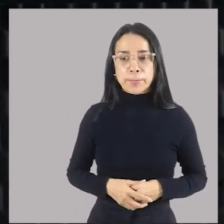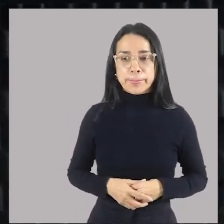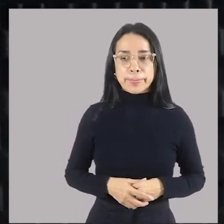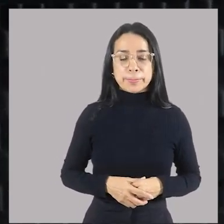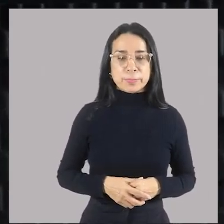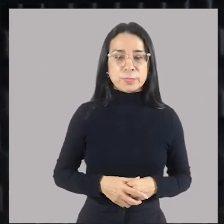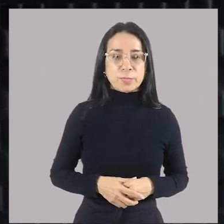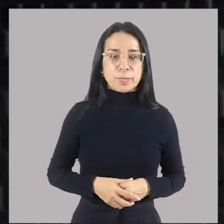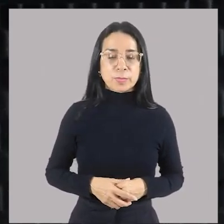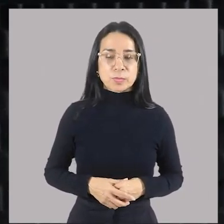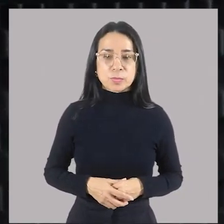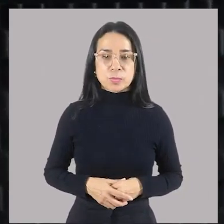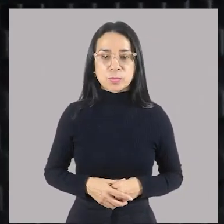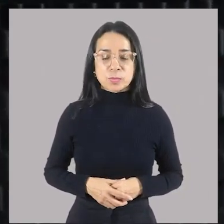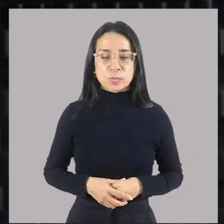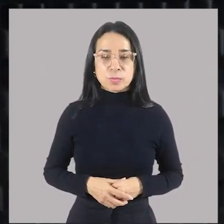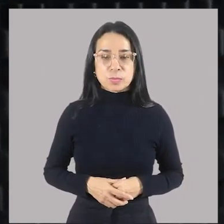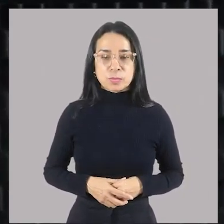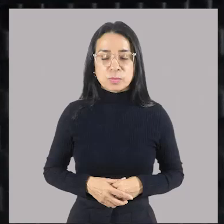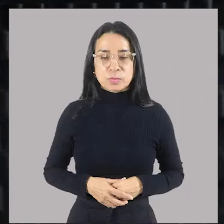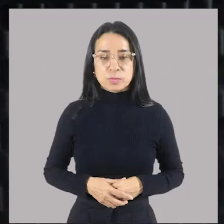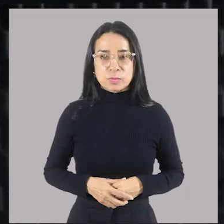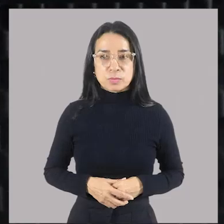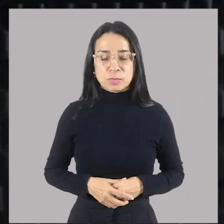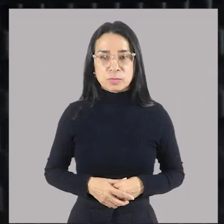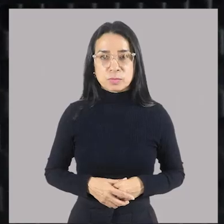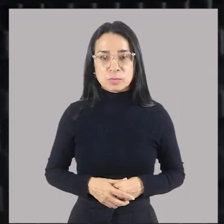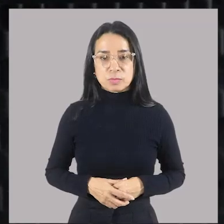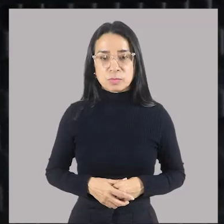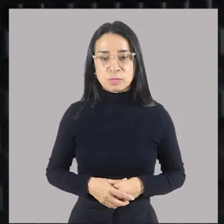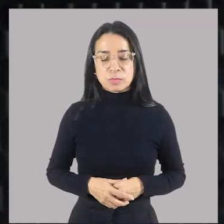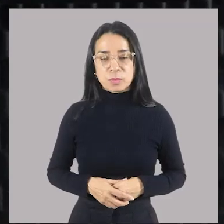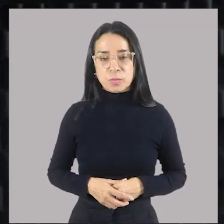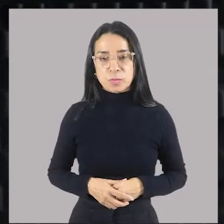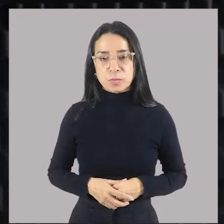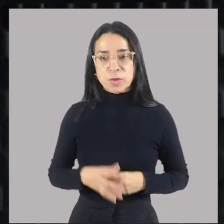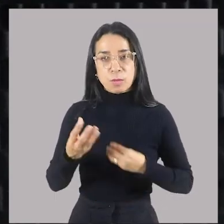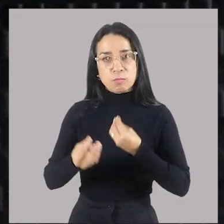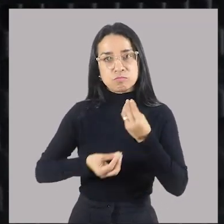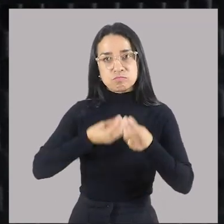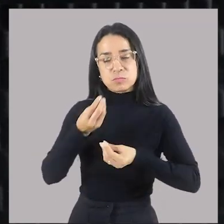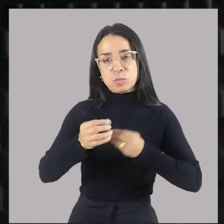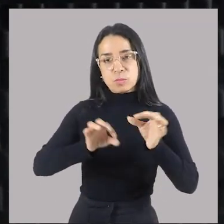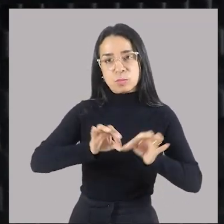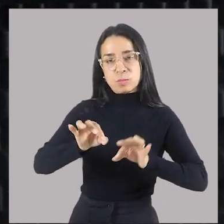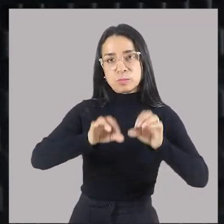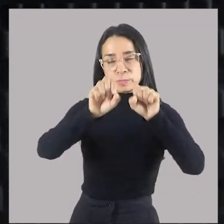das funções desse sistema.